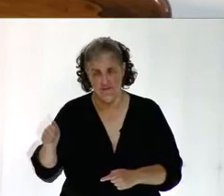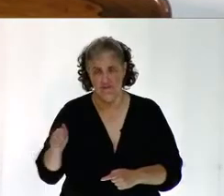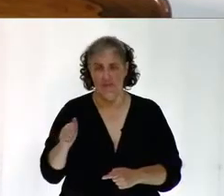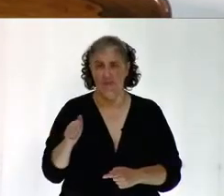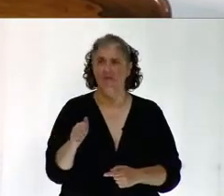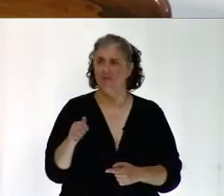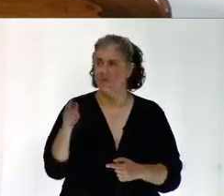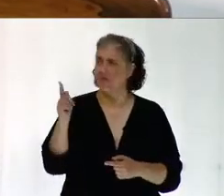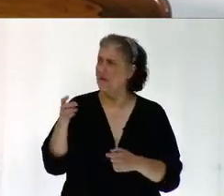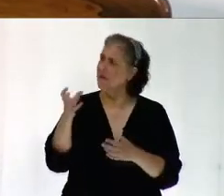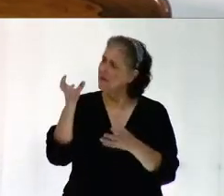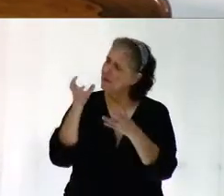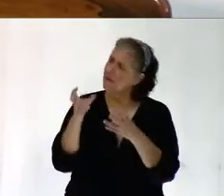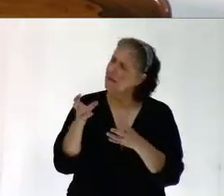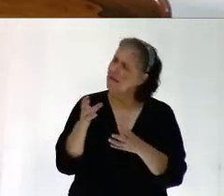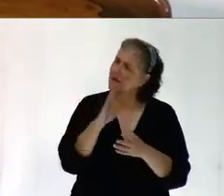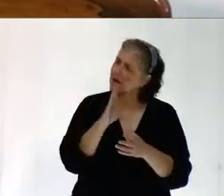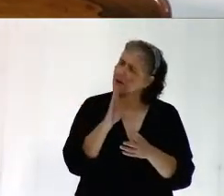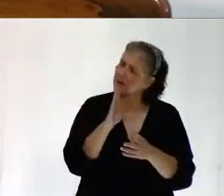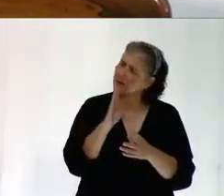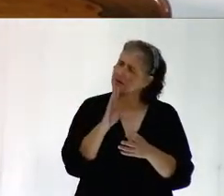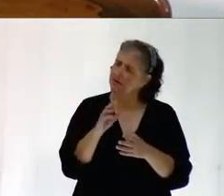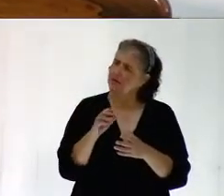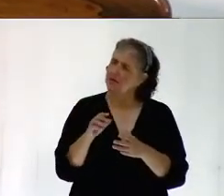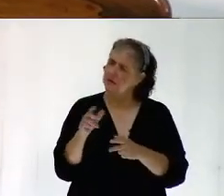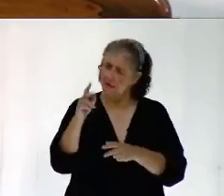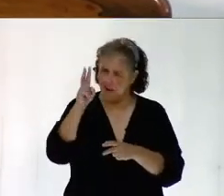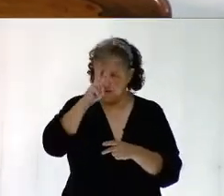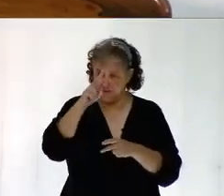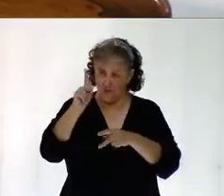de maça que tentou a deus